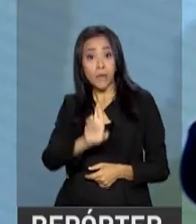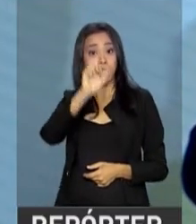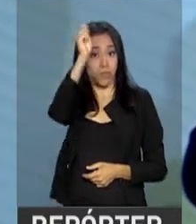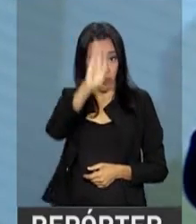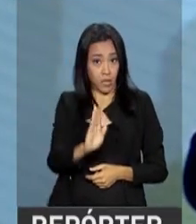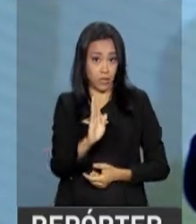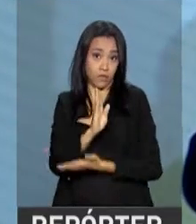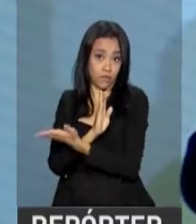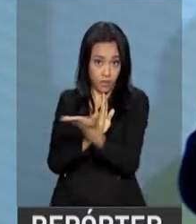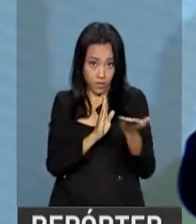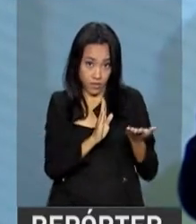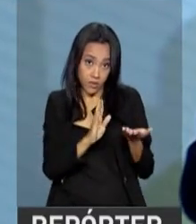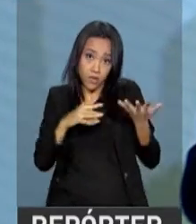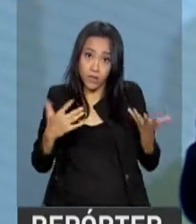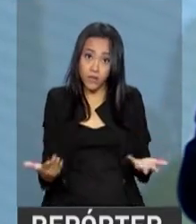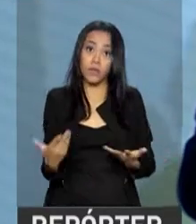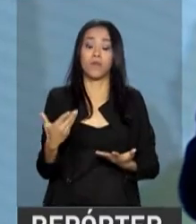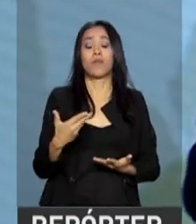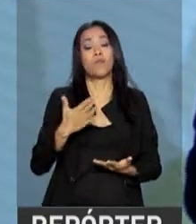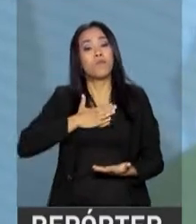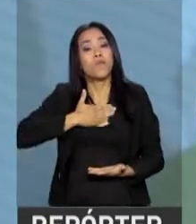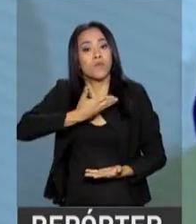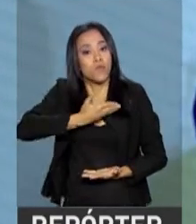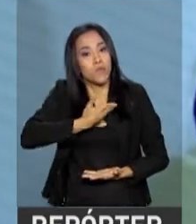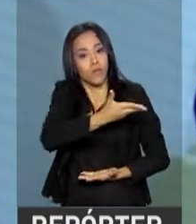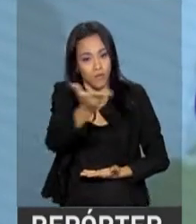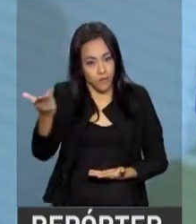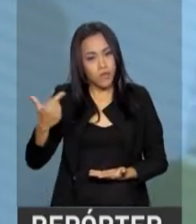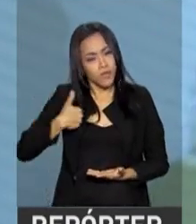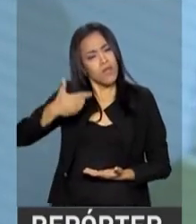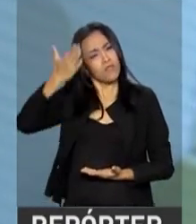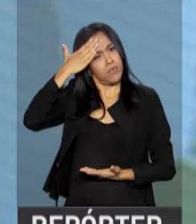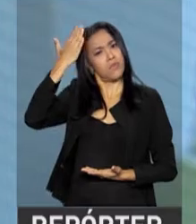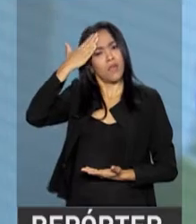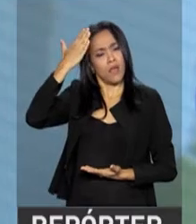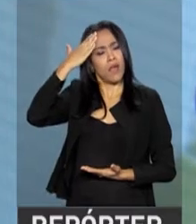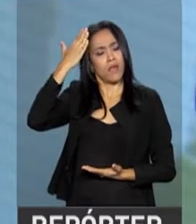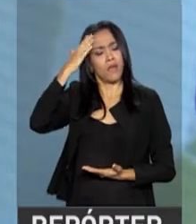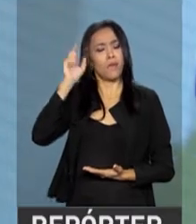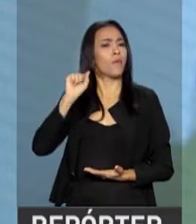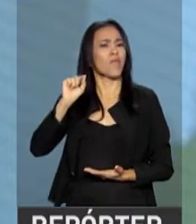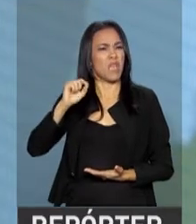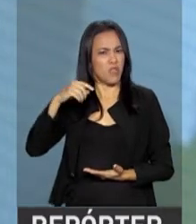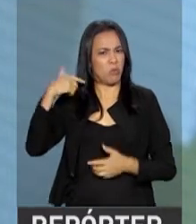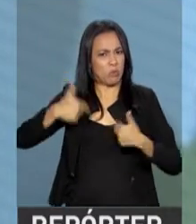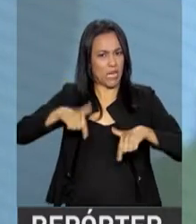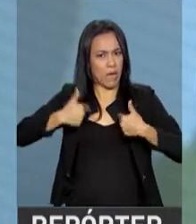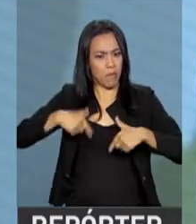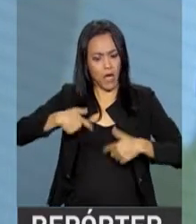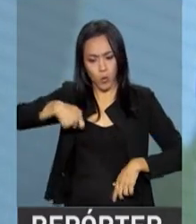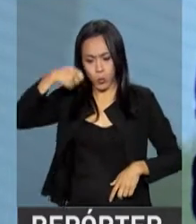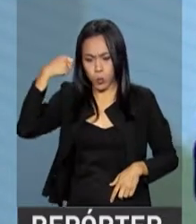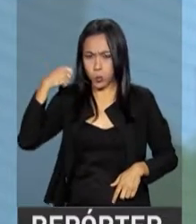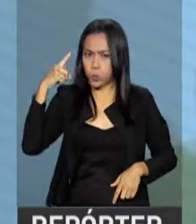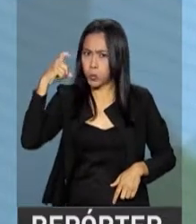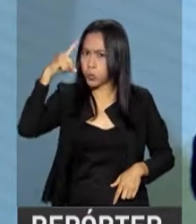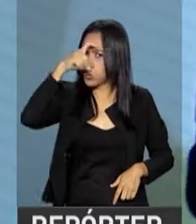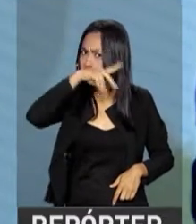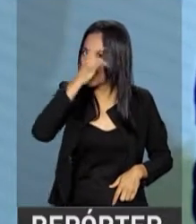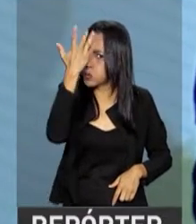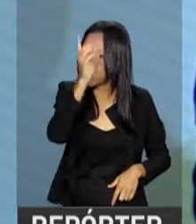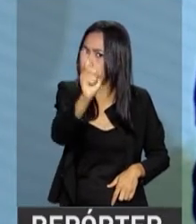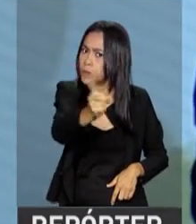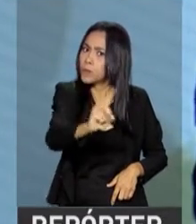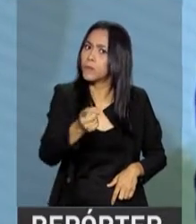portanto meus amigos e eu reconheço também viu do trabalho duro no trabalho não é de visitação